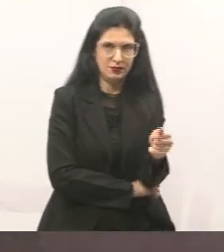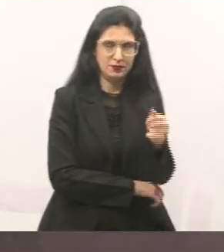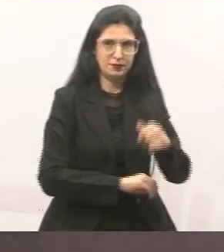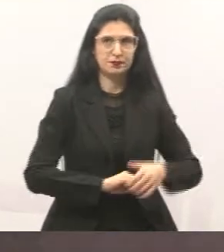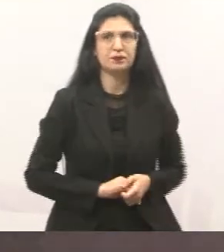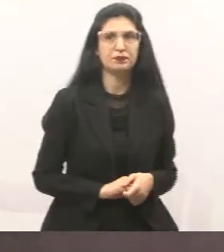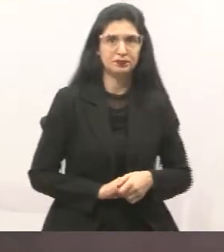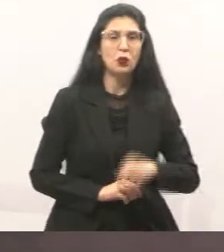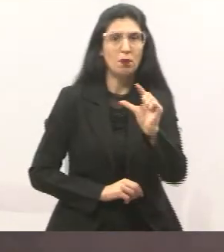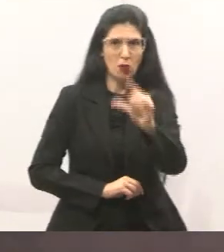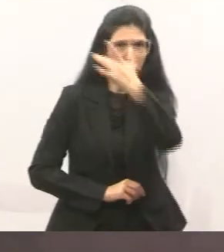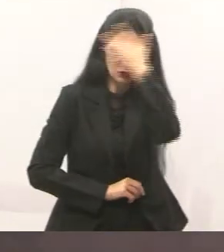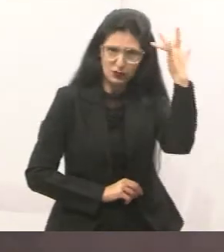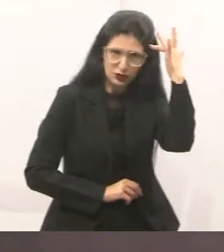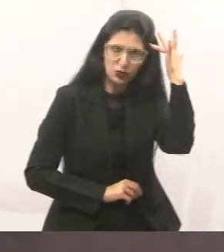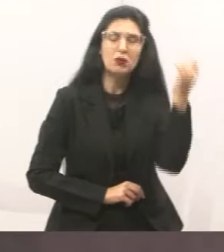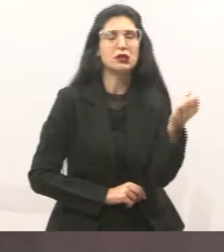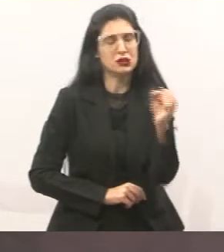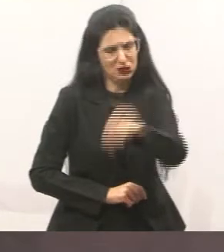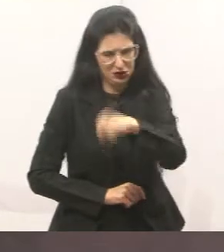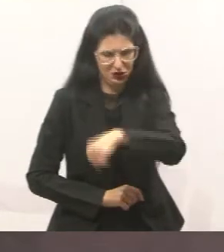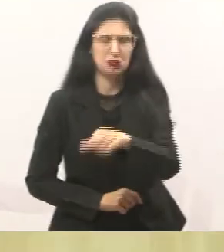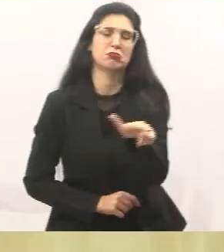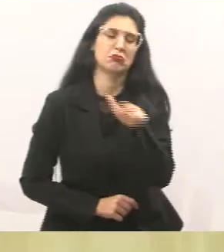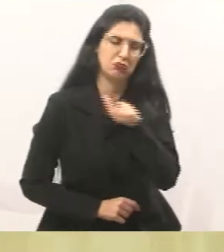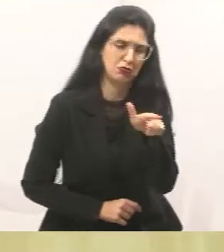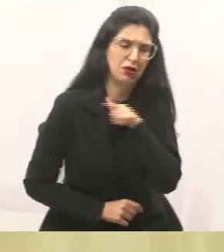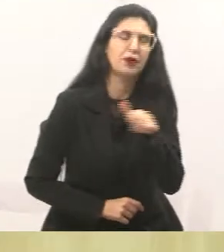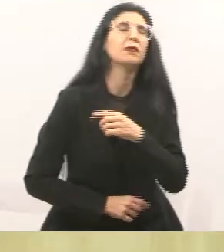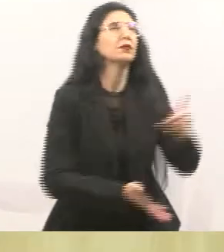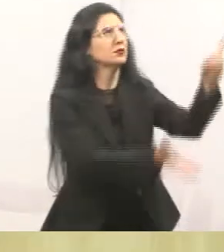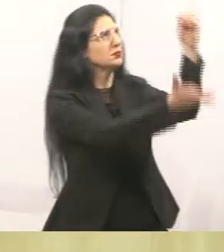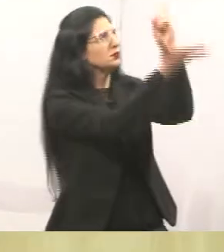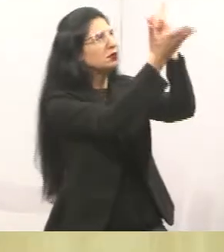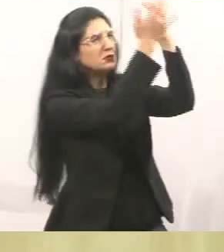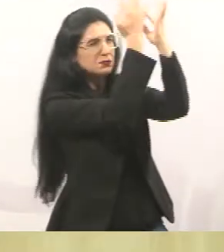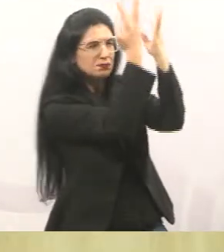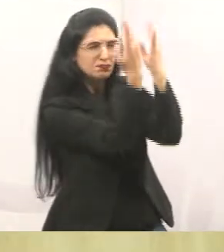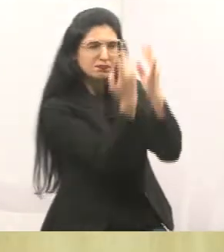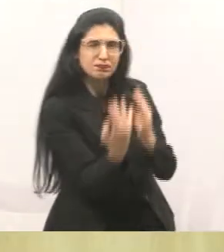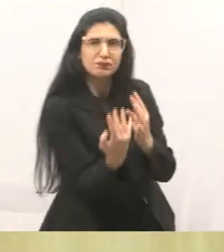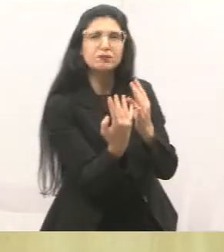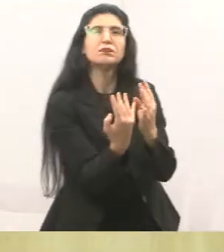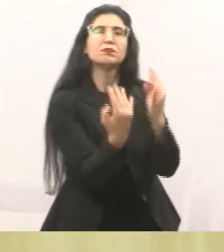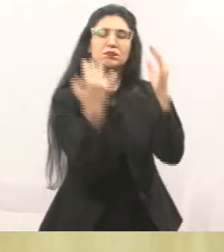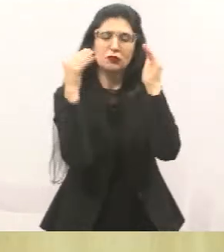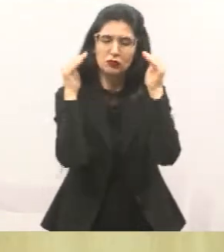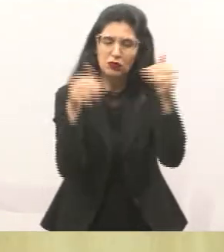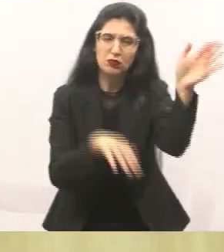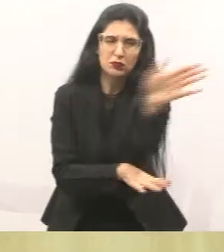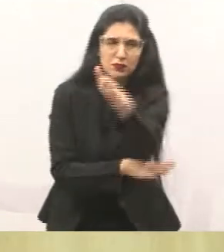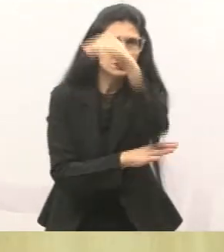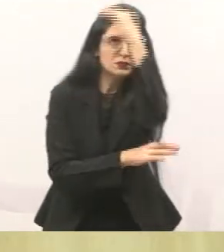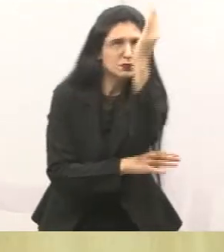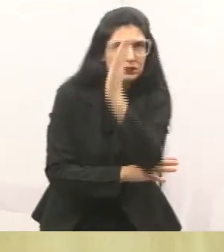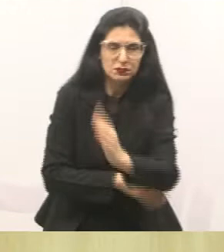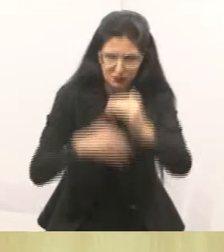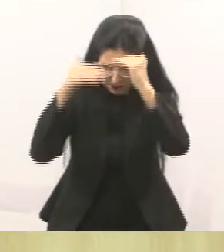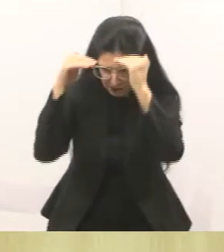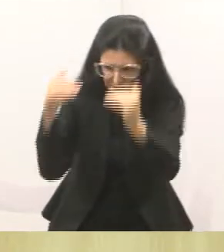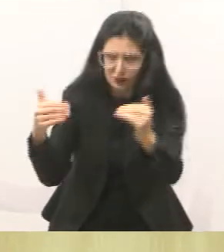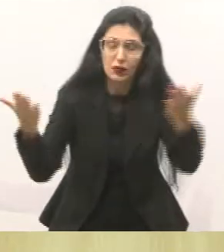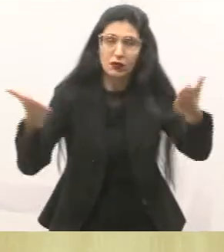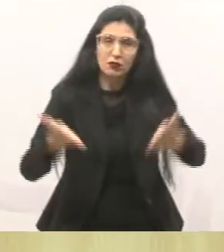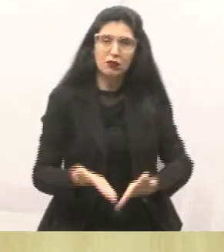Amizade. Temos coro, senhor presidente. Sob a proteção de Deus e com o coração inteiramente voltado para a pátria e para a comunidade a que servimos,